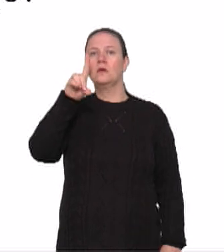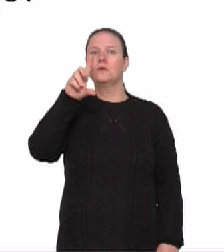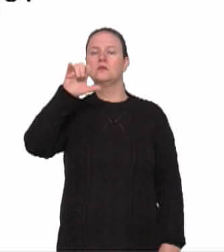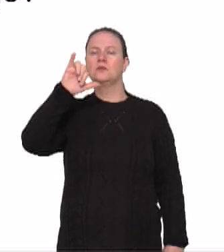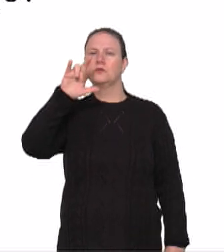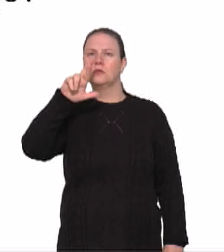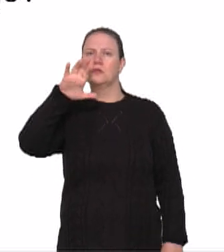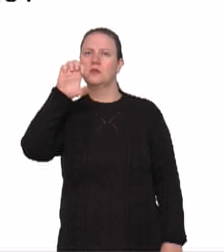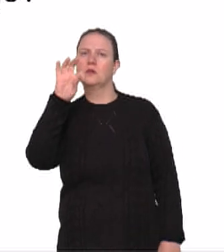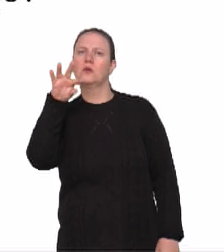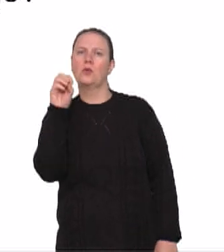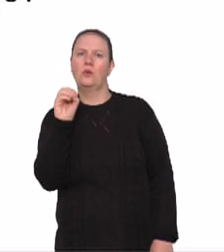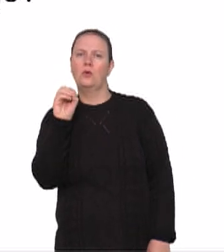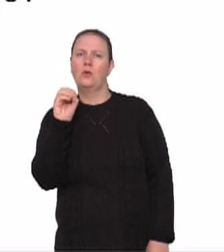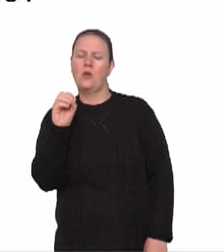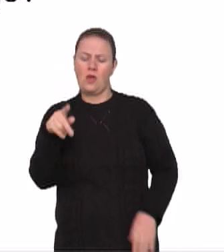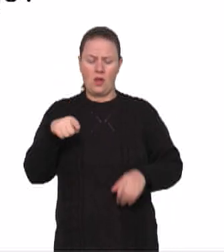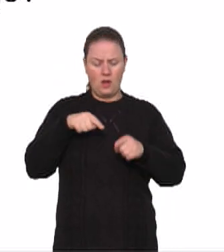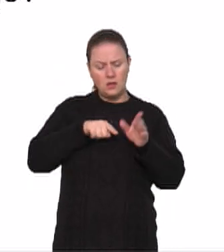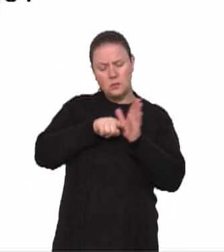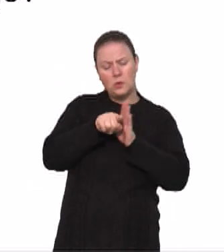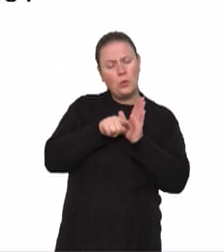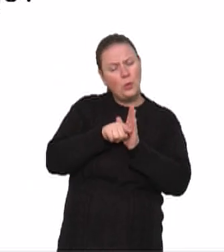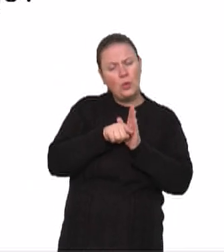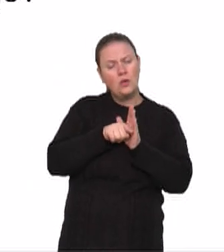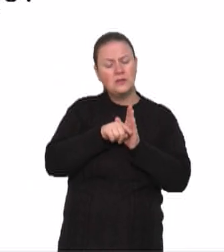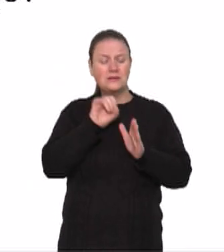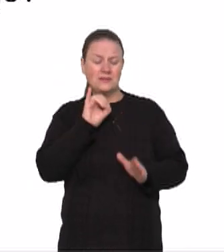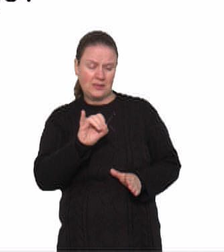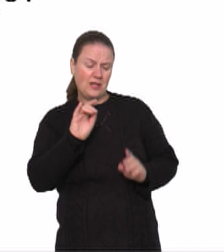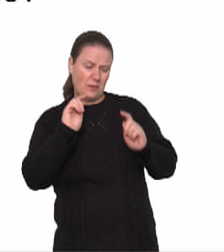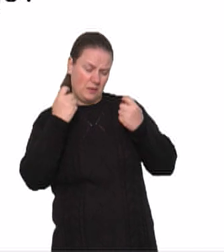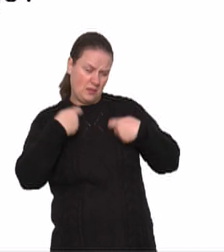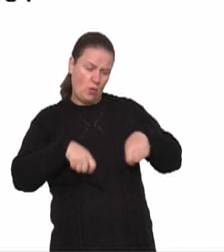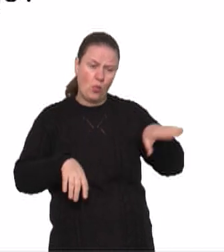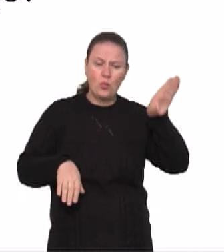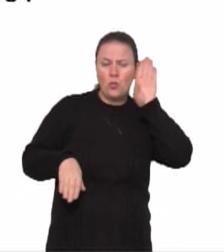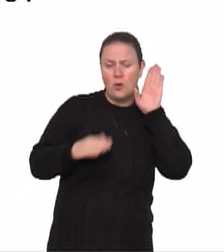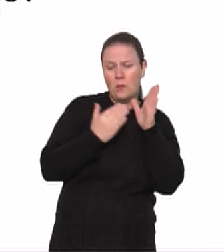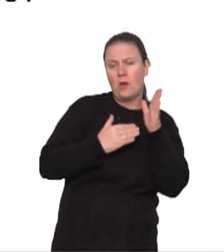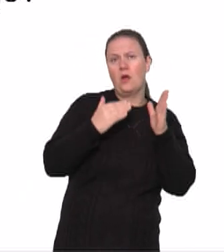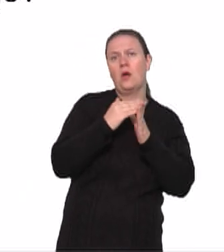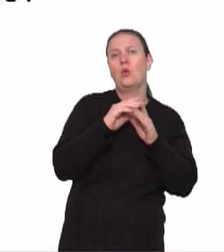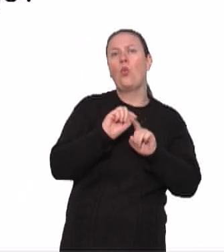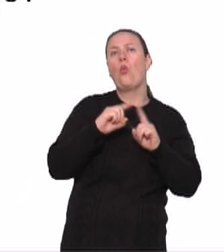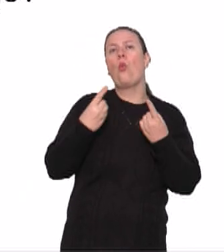pergunta se deve ouvir mais ou falar com Julieta. Então, ele está em dúvida.